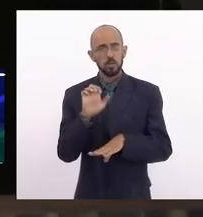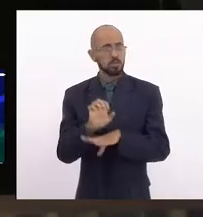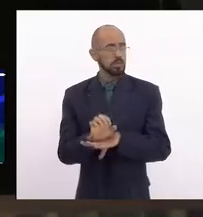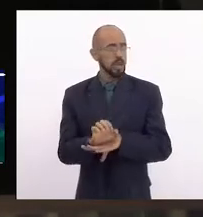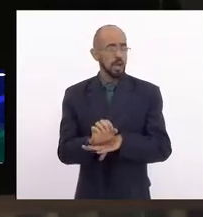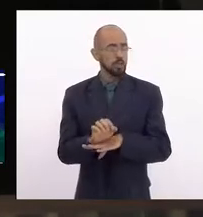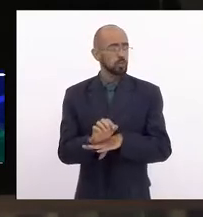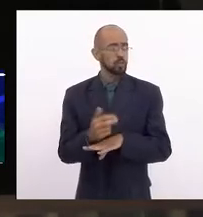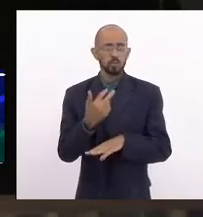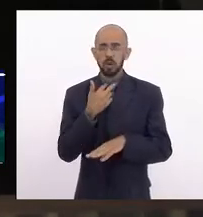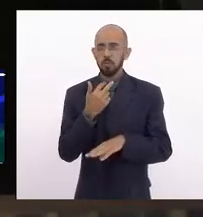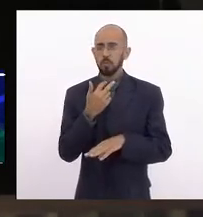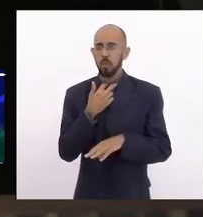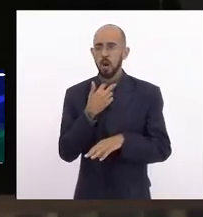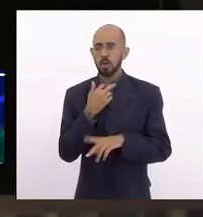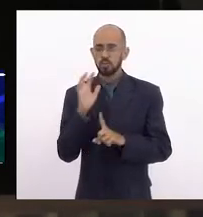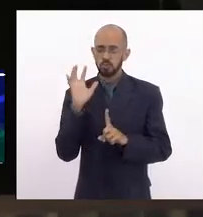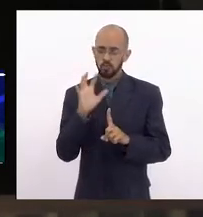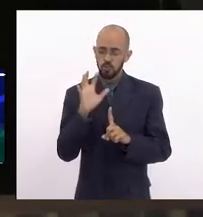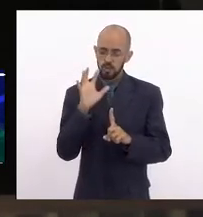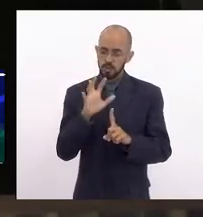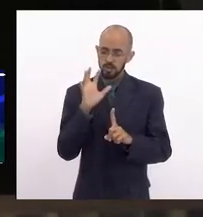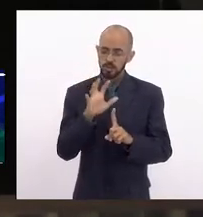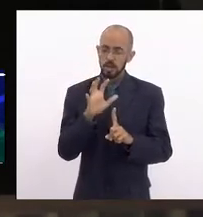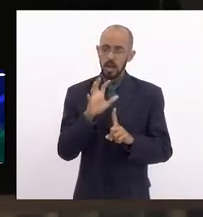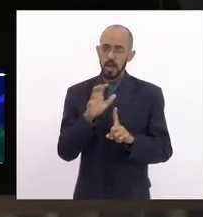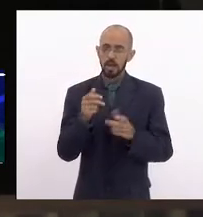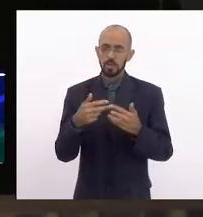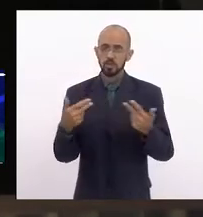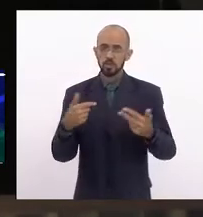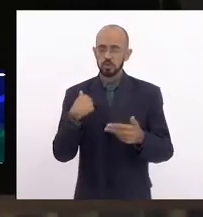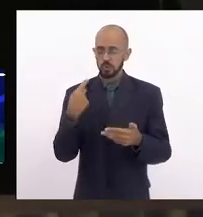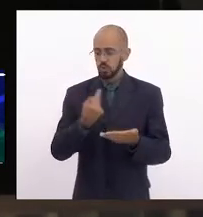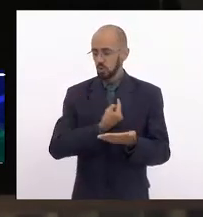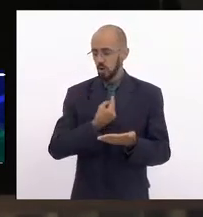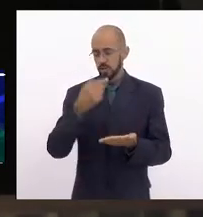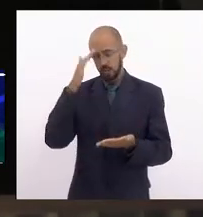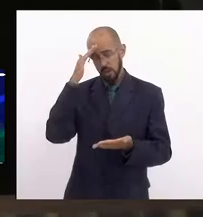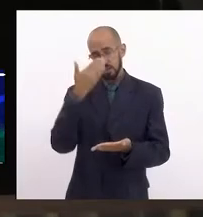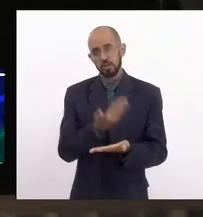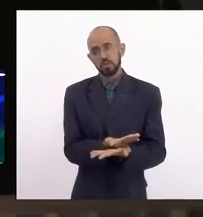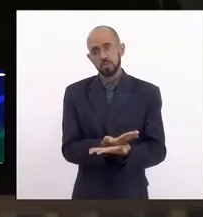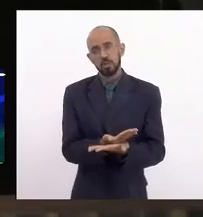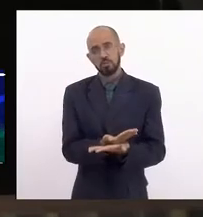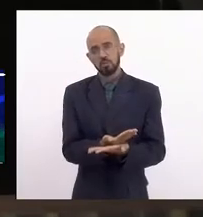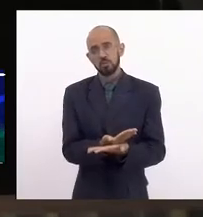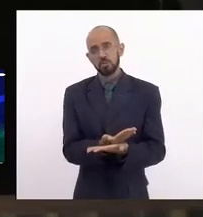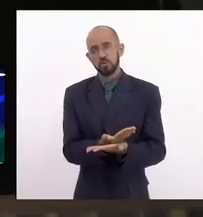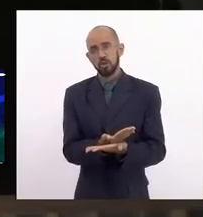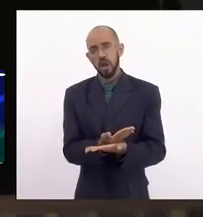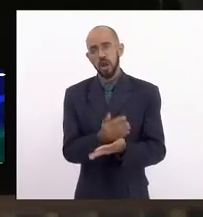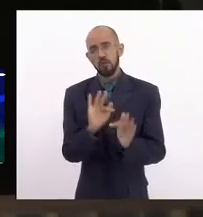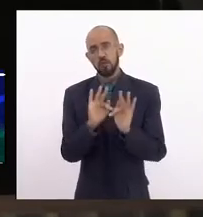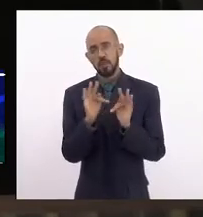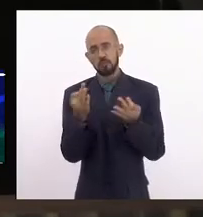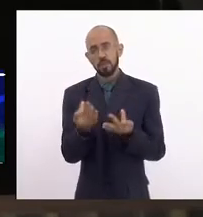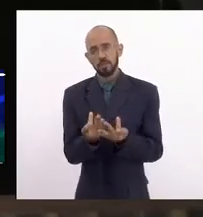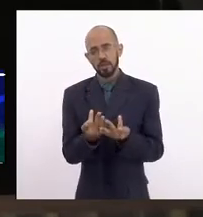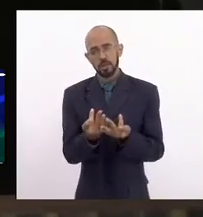não pode interferir naquilo que nós acreditamos e a família